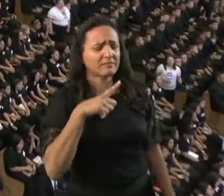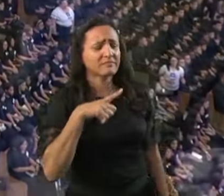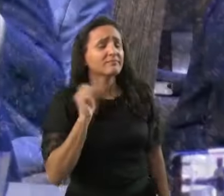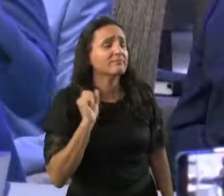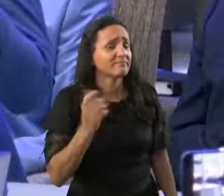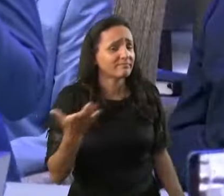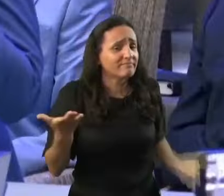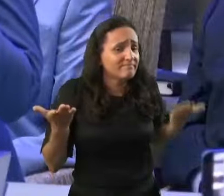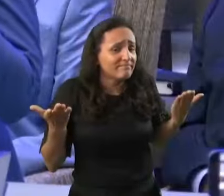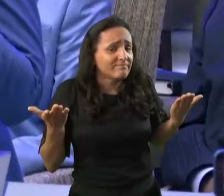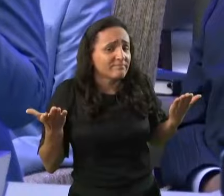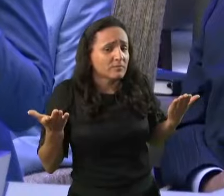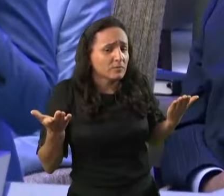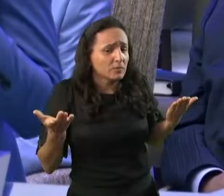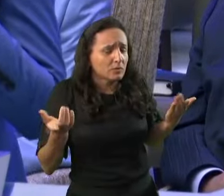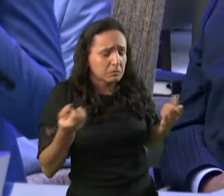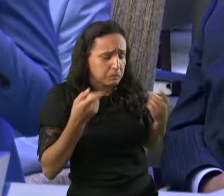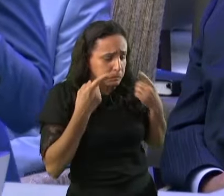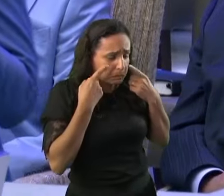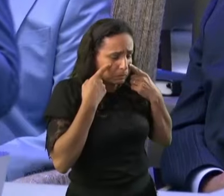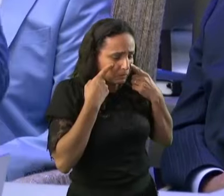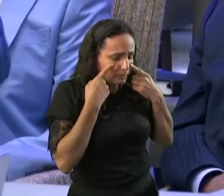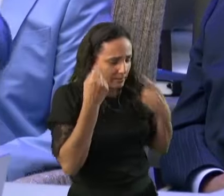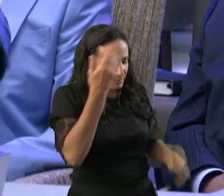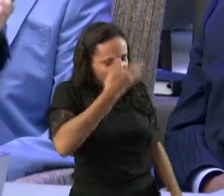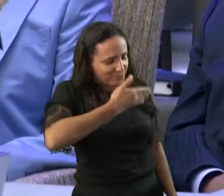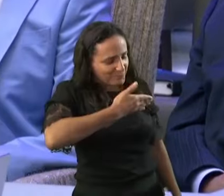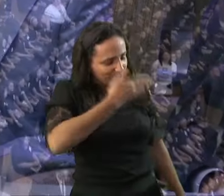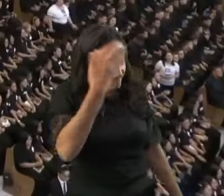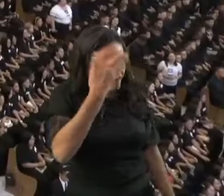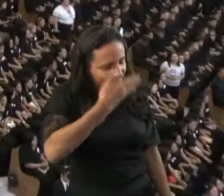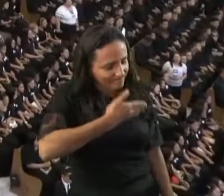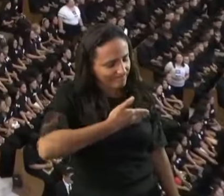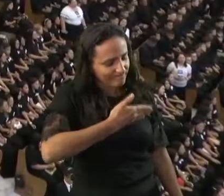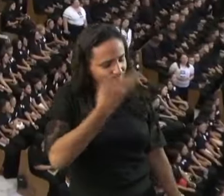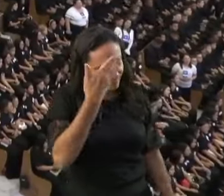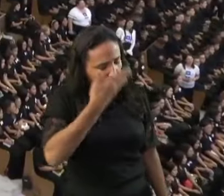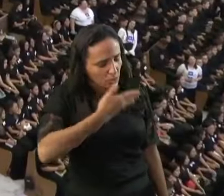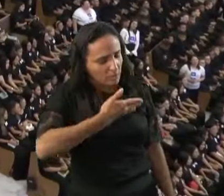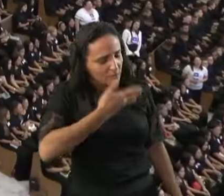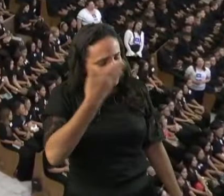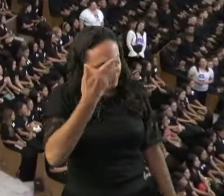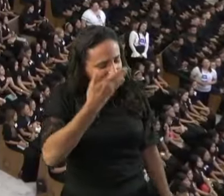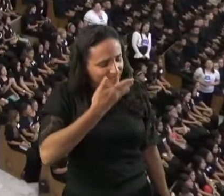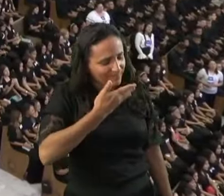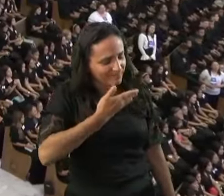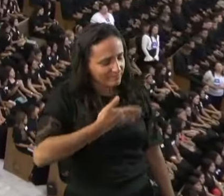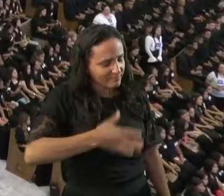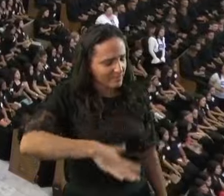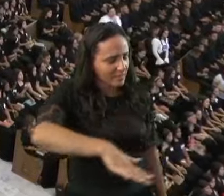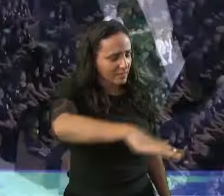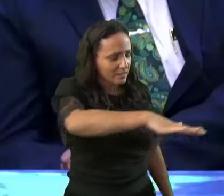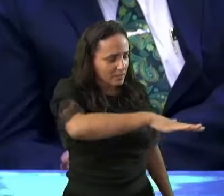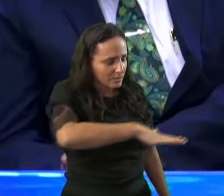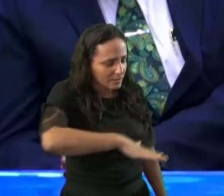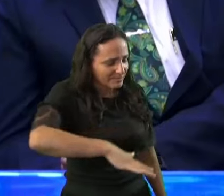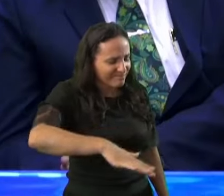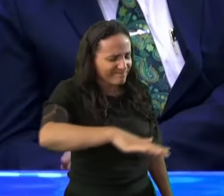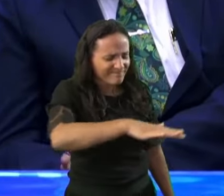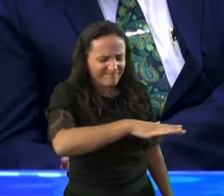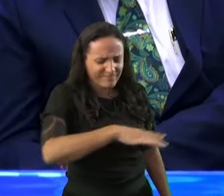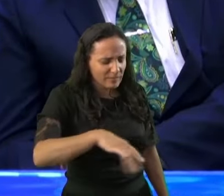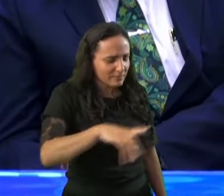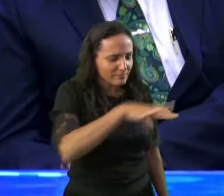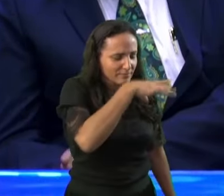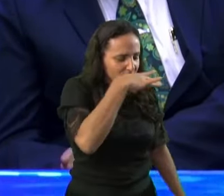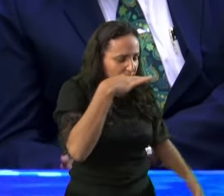Adianta ter os olhos e não enxergar, ter à sua volta